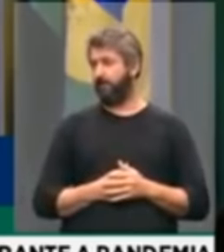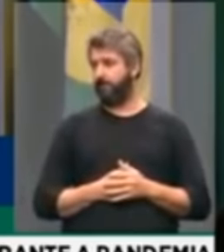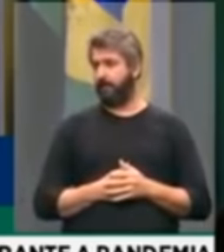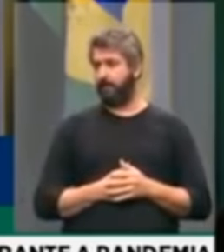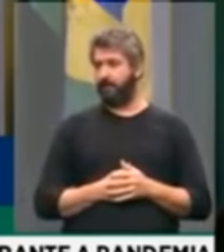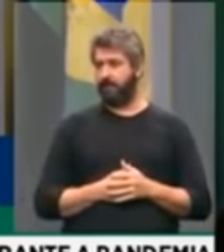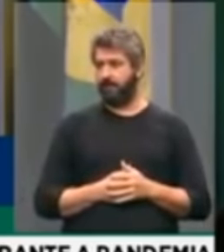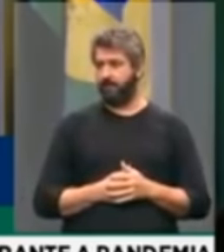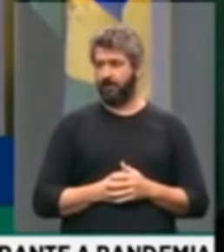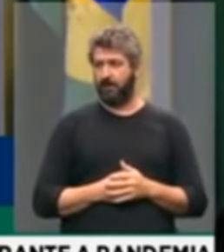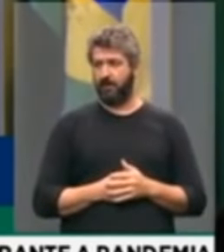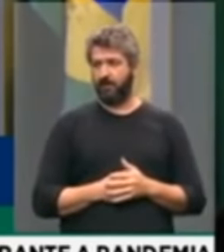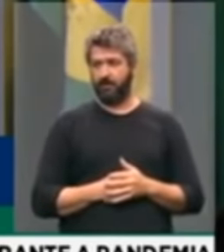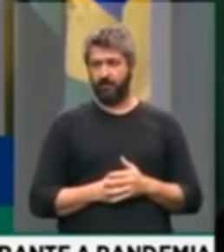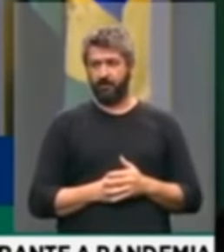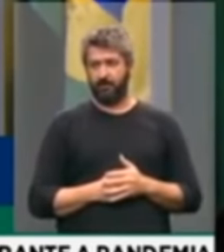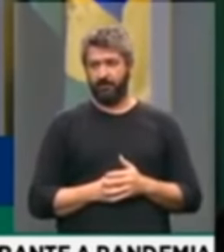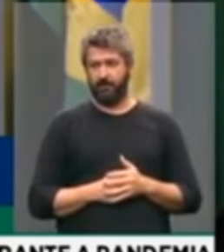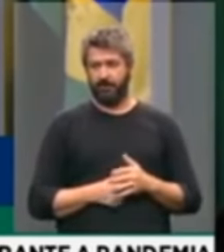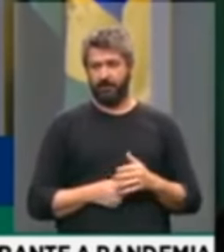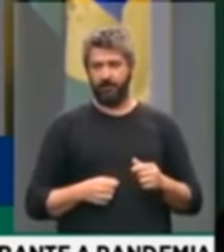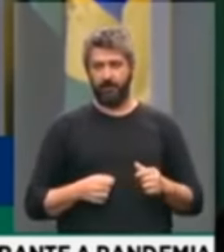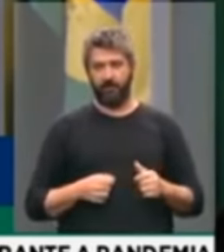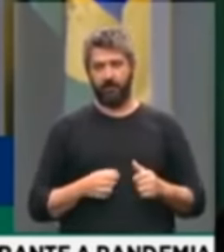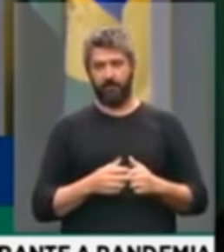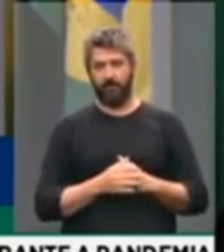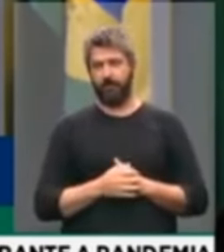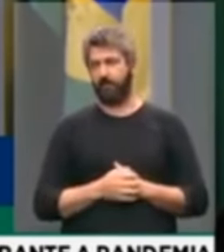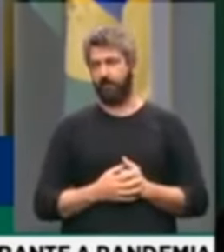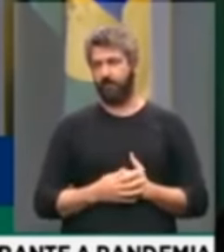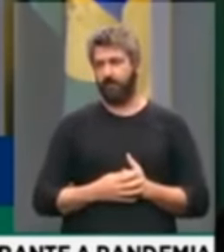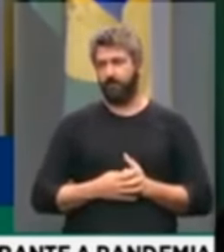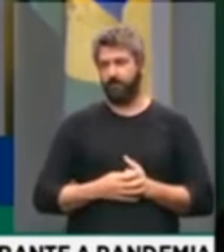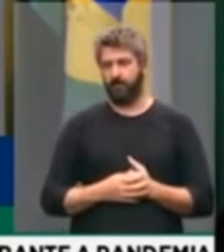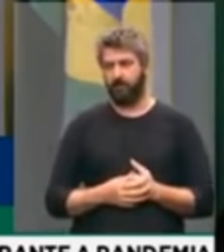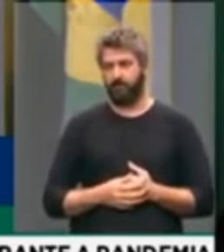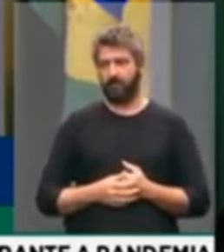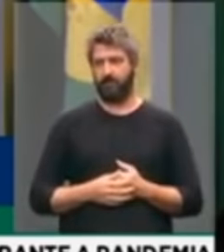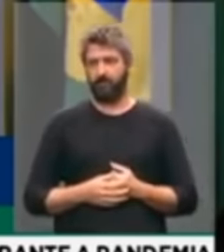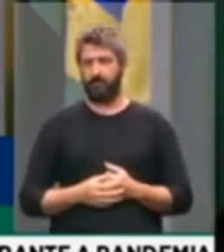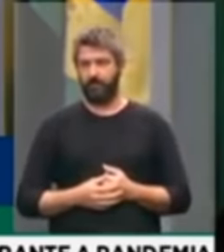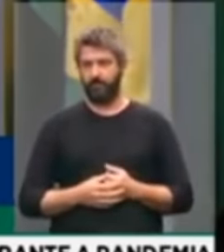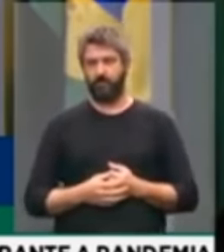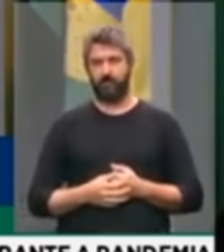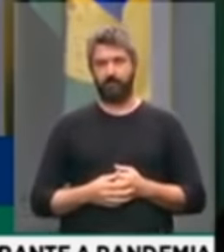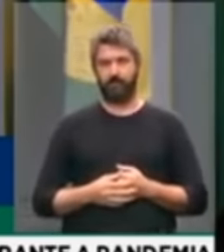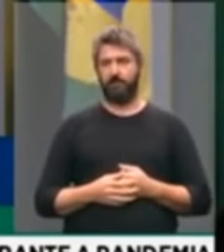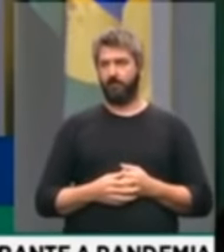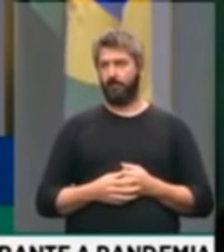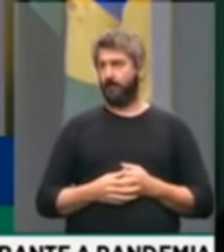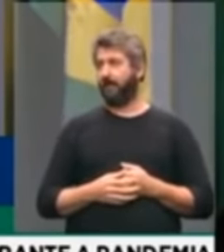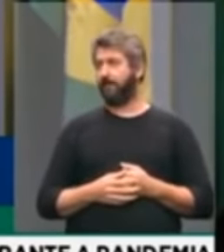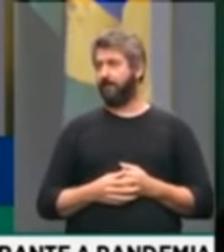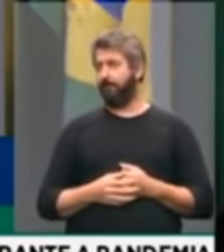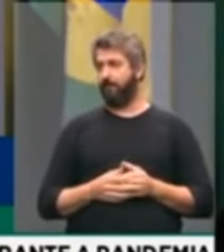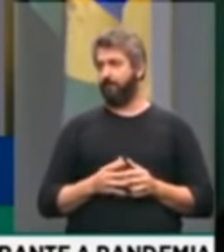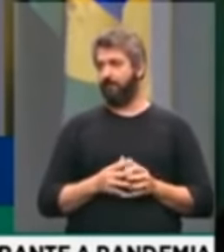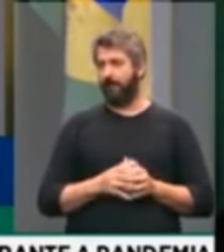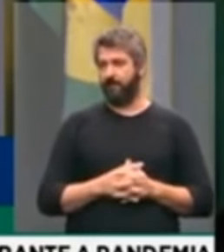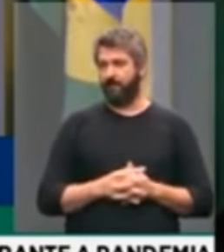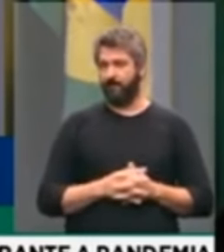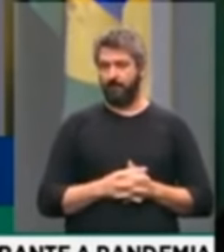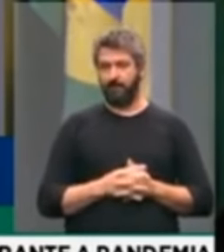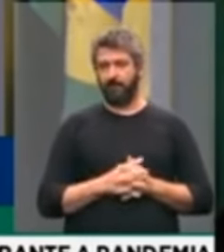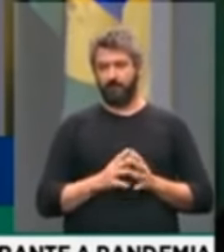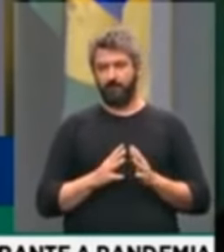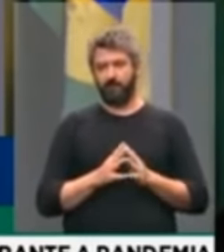câmara dos deputados que mais gasta com pessoal depois do senado e depois do supremo tribunal federal que teve aumento de 16 porção o salário